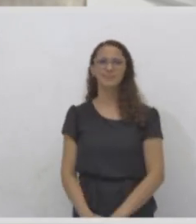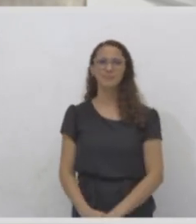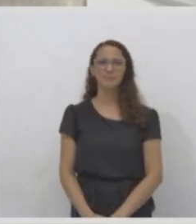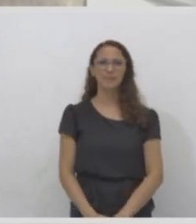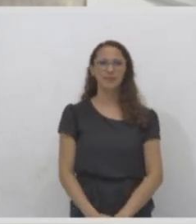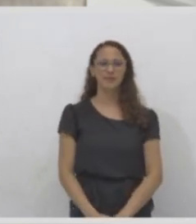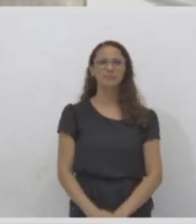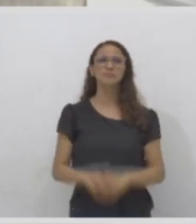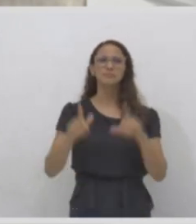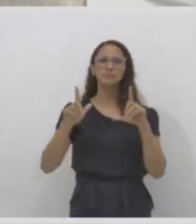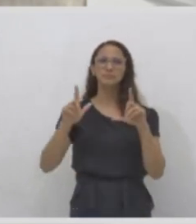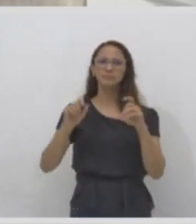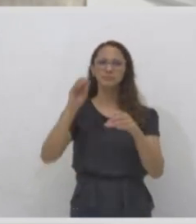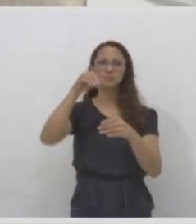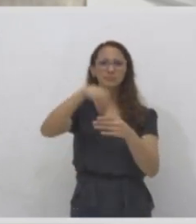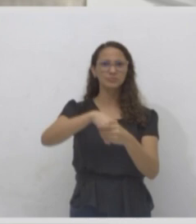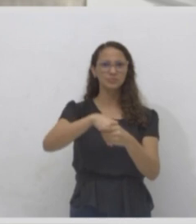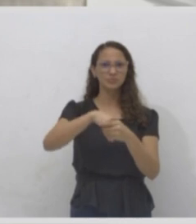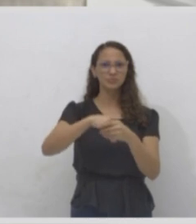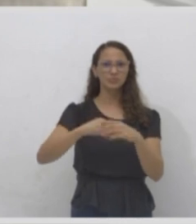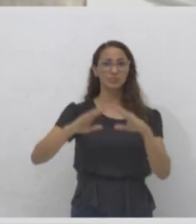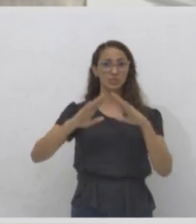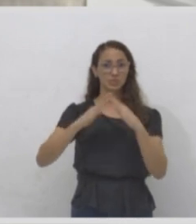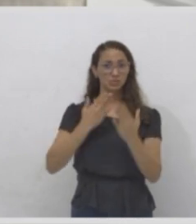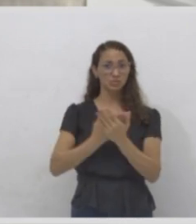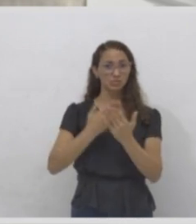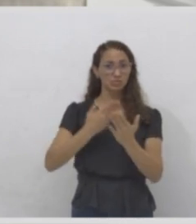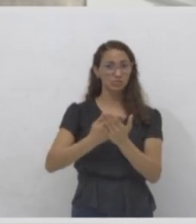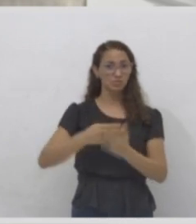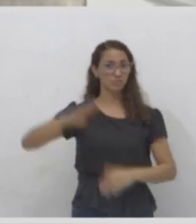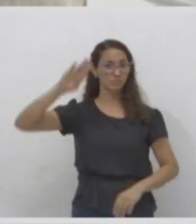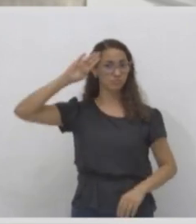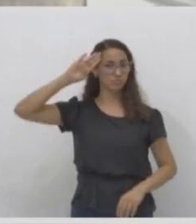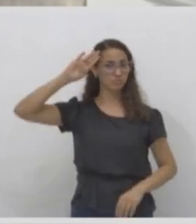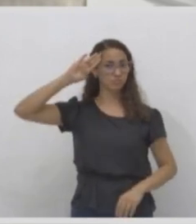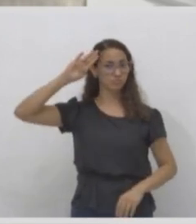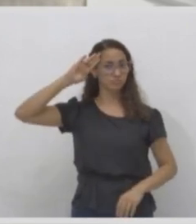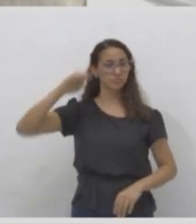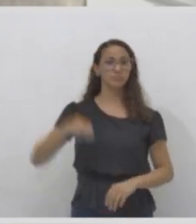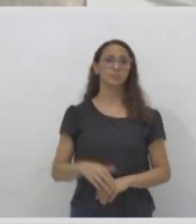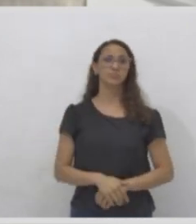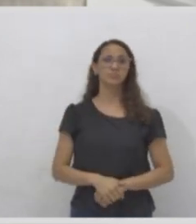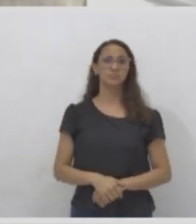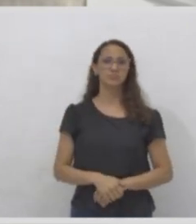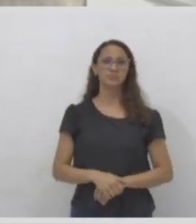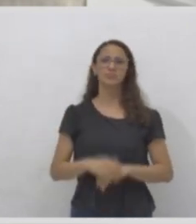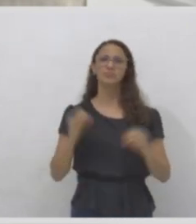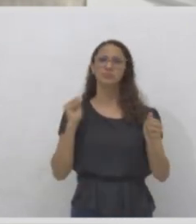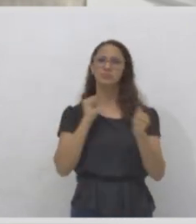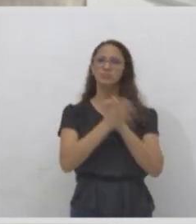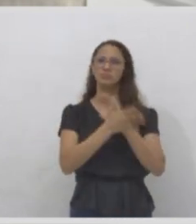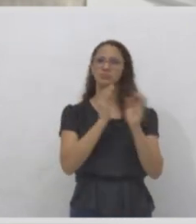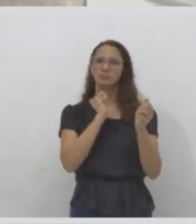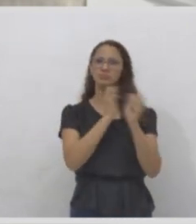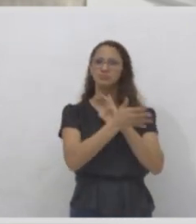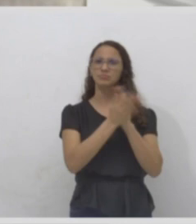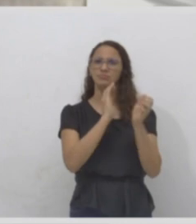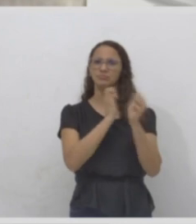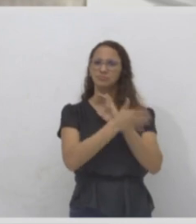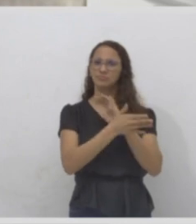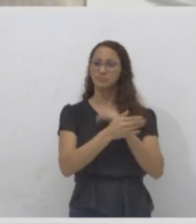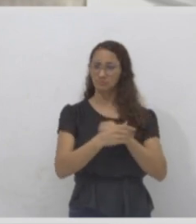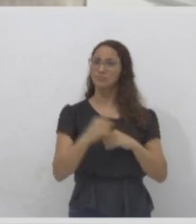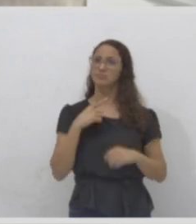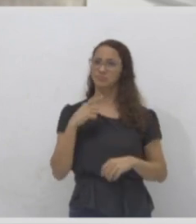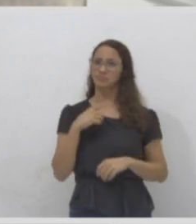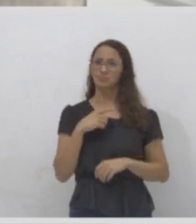onde hoje é a Escola Militar do Exército, aqui na Almirante Barroso, o asilo de